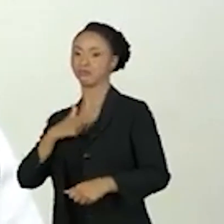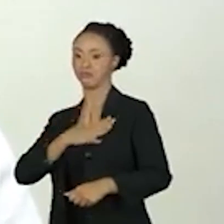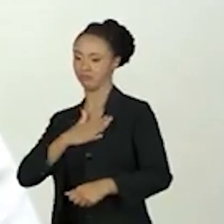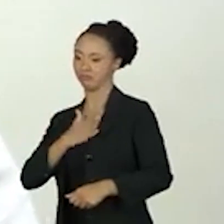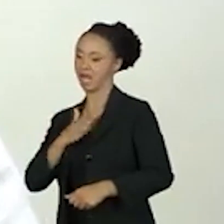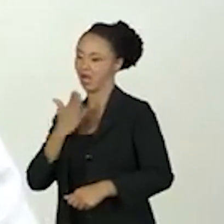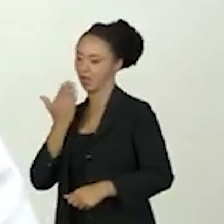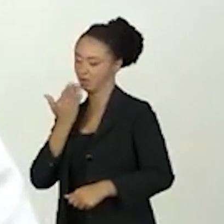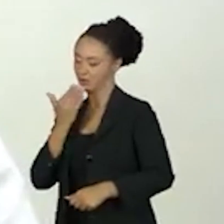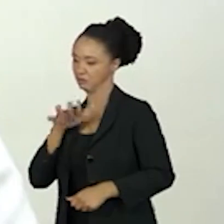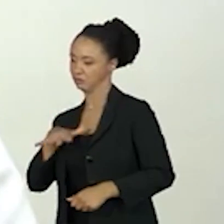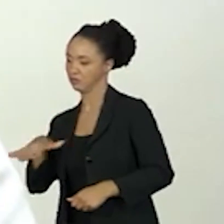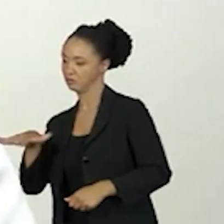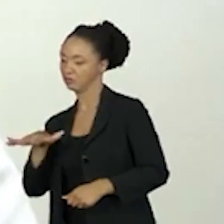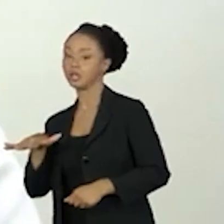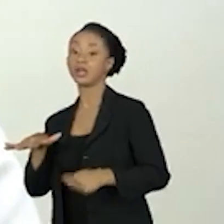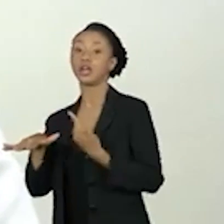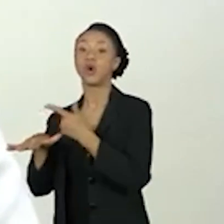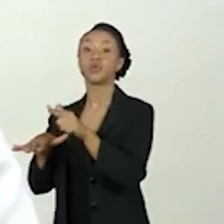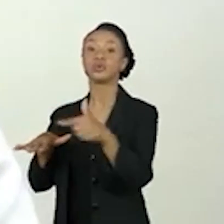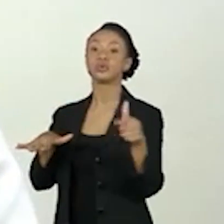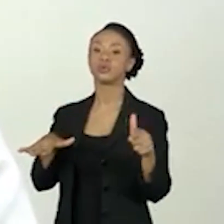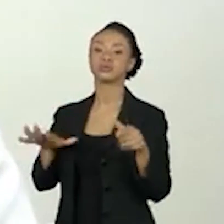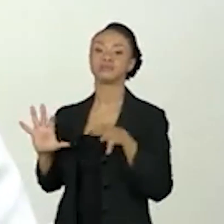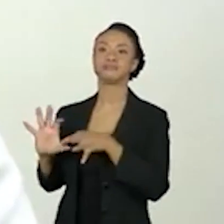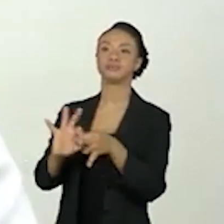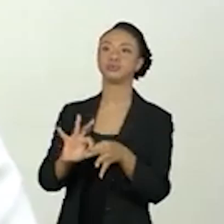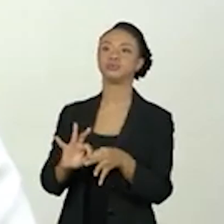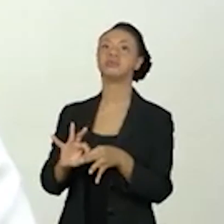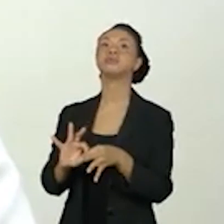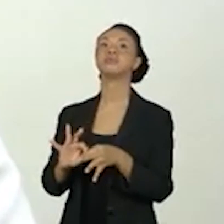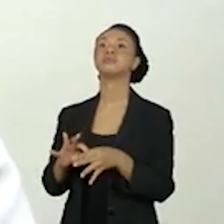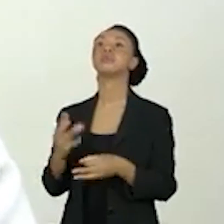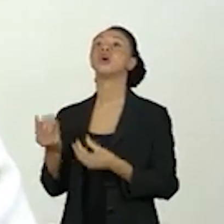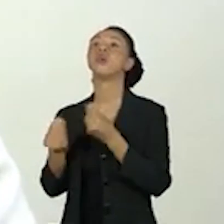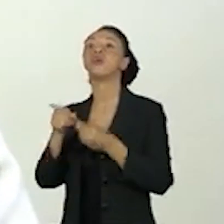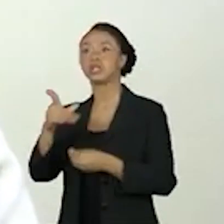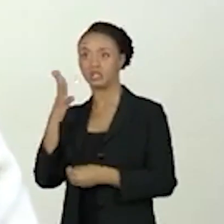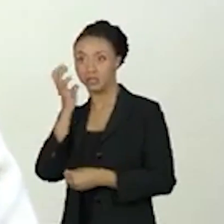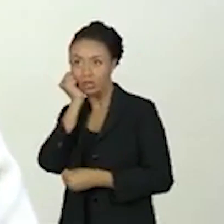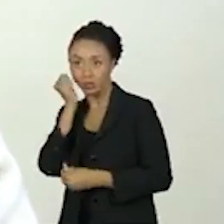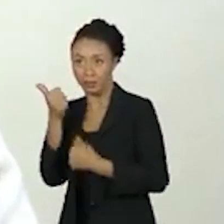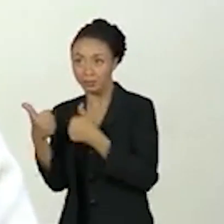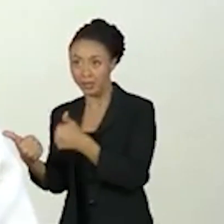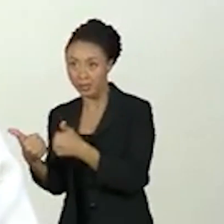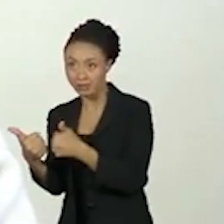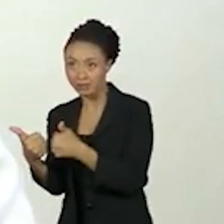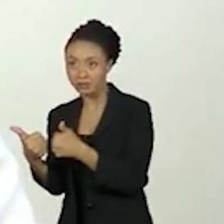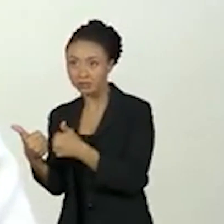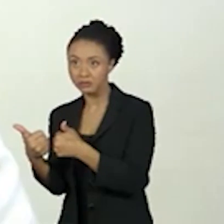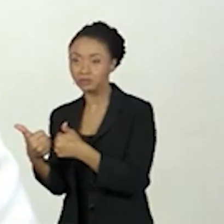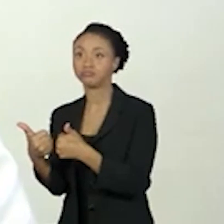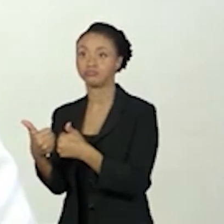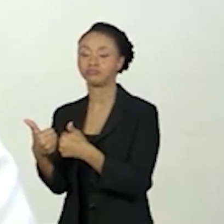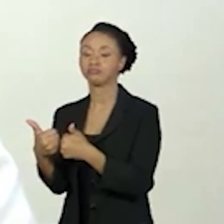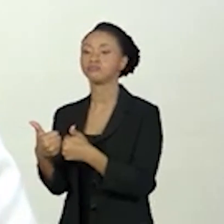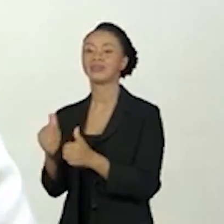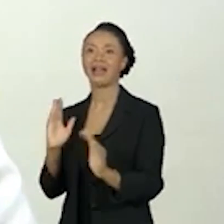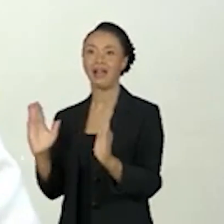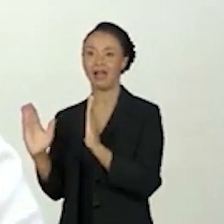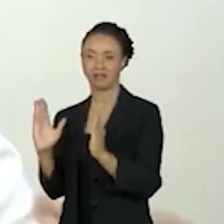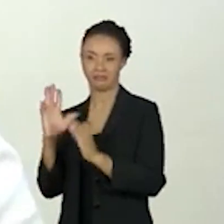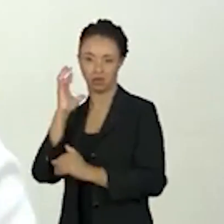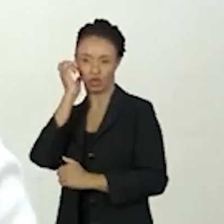está linkada às outras áreas, que é como que está o seu sono? Você está dormindo bem? Durante o seu sono, a gente tem